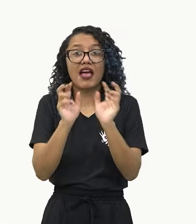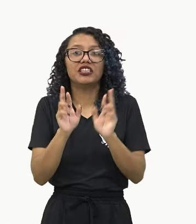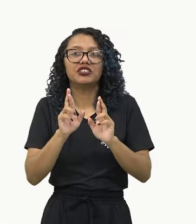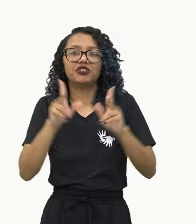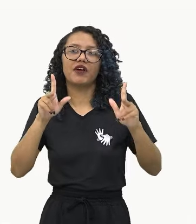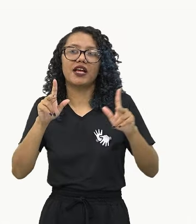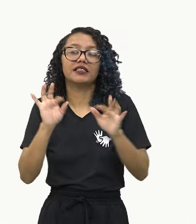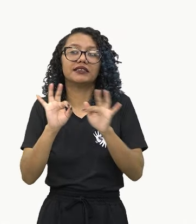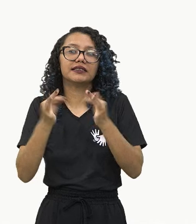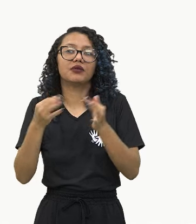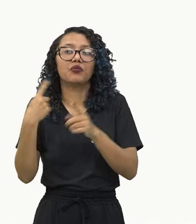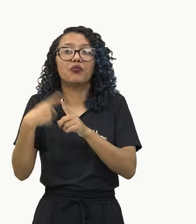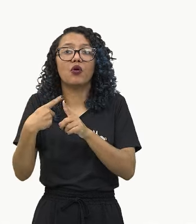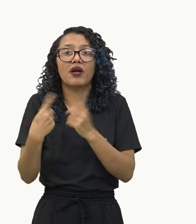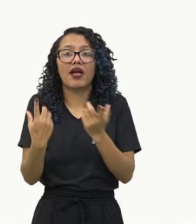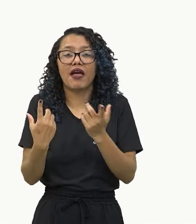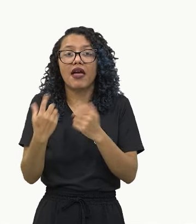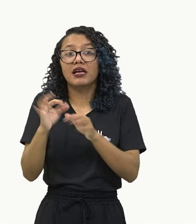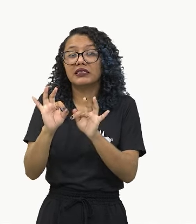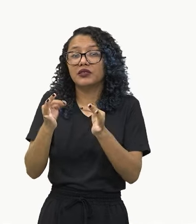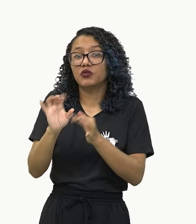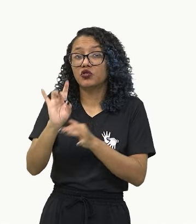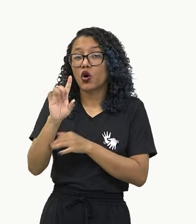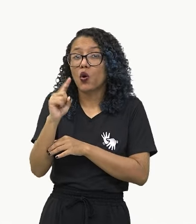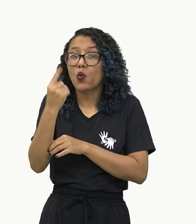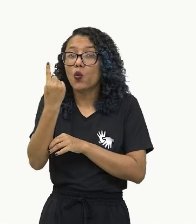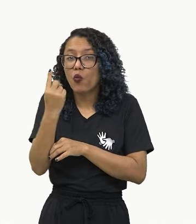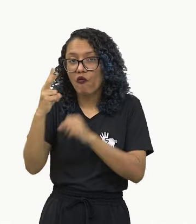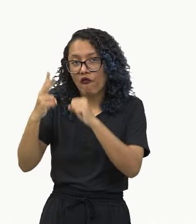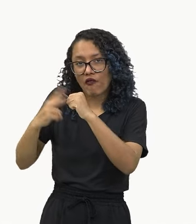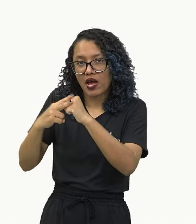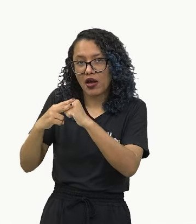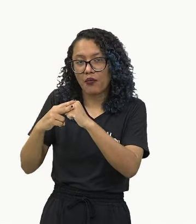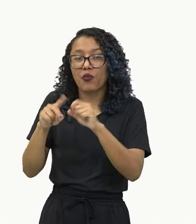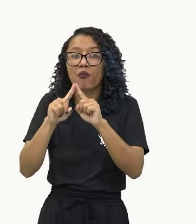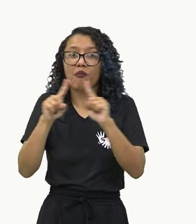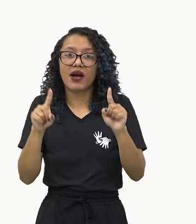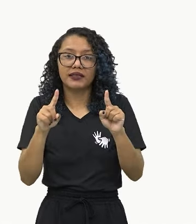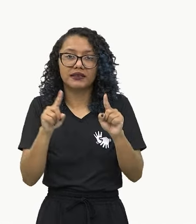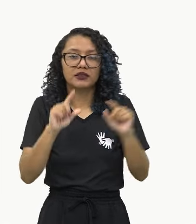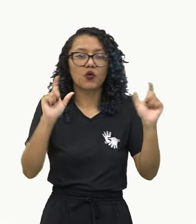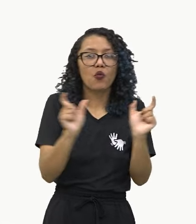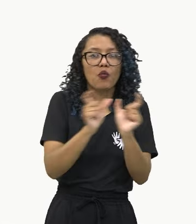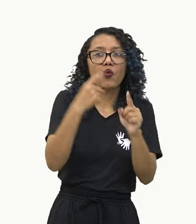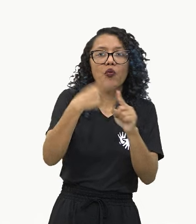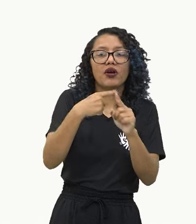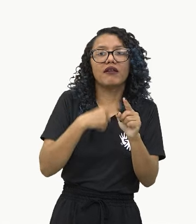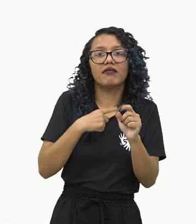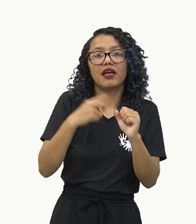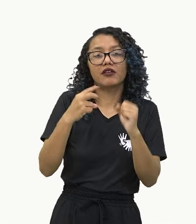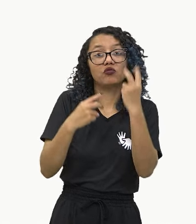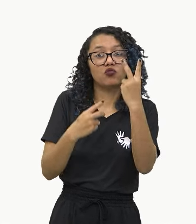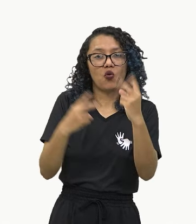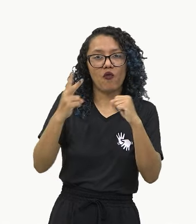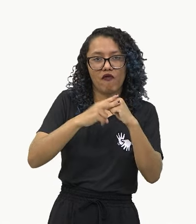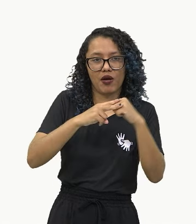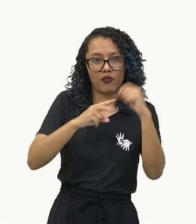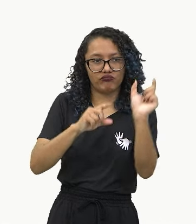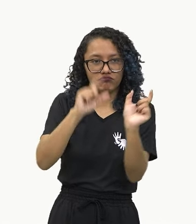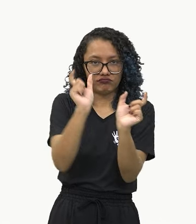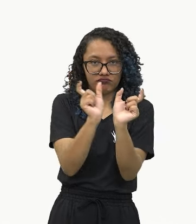No simples, nós só temos a presença de um verbo. Aqui, se ele é composto, a gente tem a presença de dois